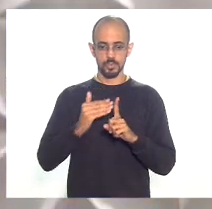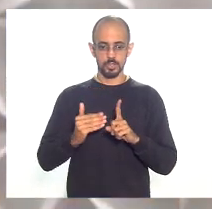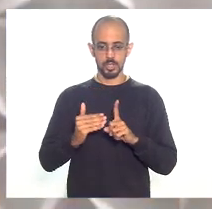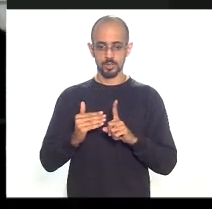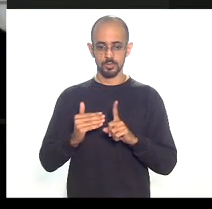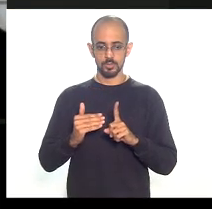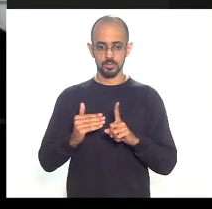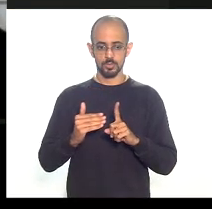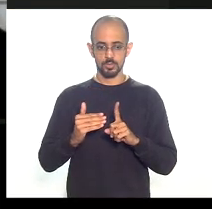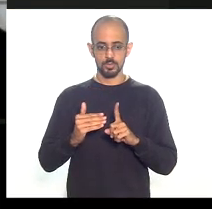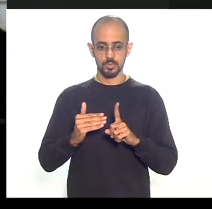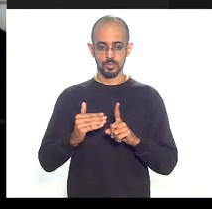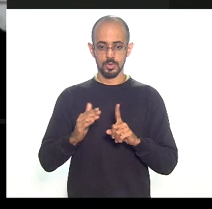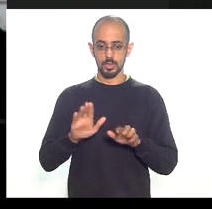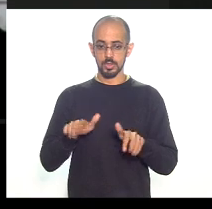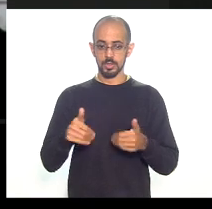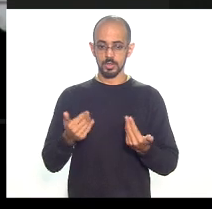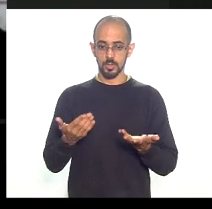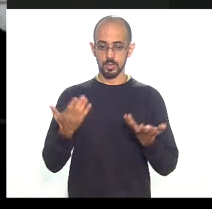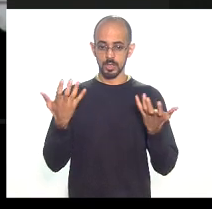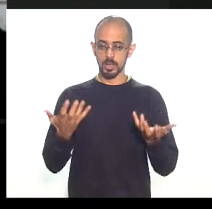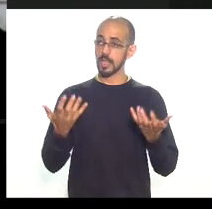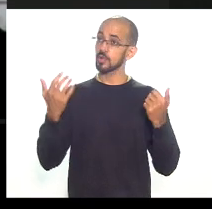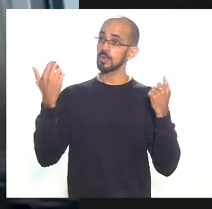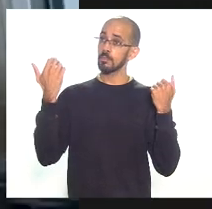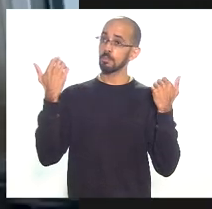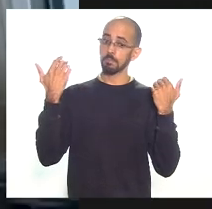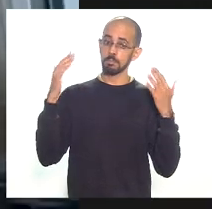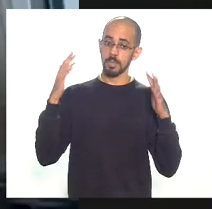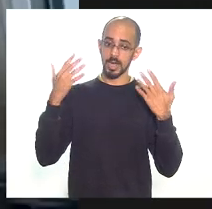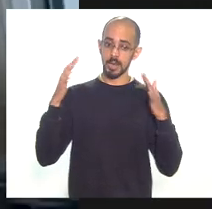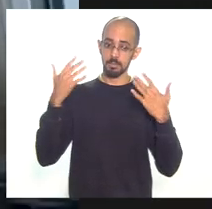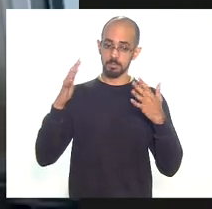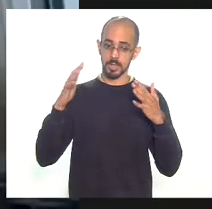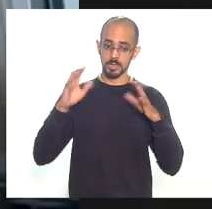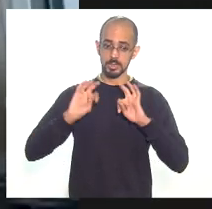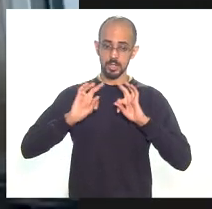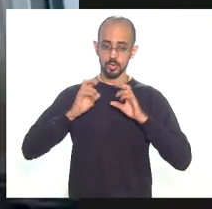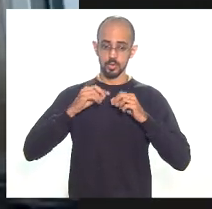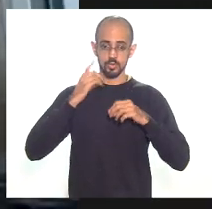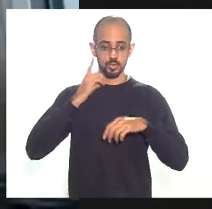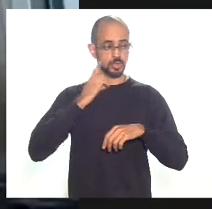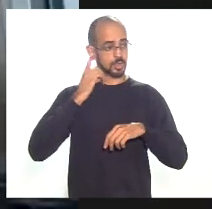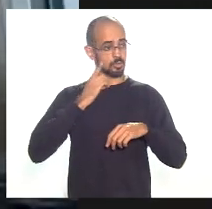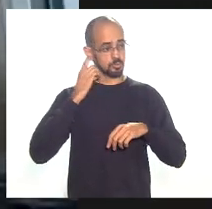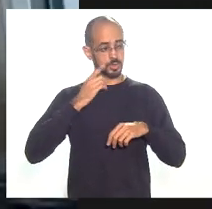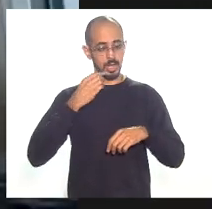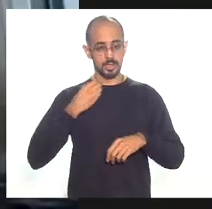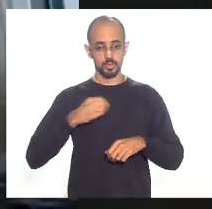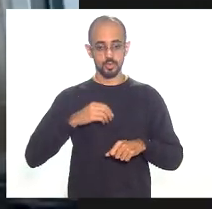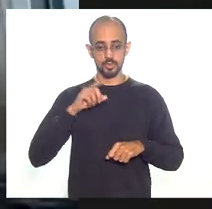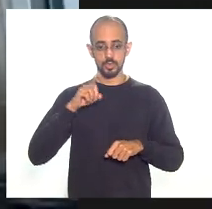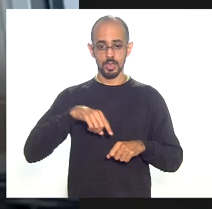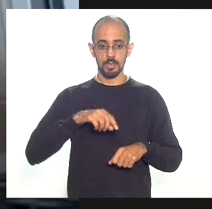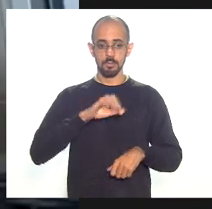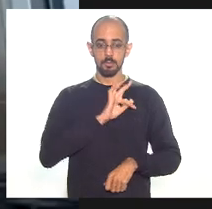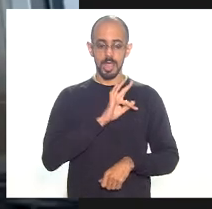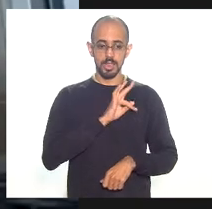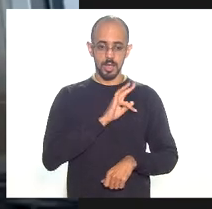eu queria parabenizar primeiro os nossos deputados que são policiais civis militares Marta Rocha Salema